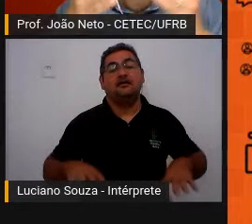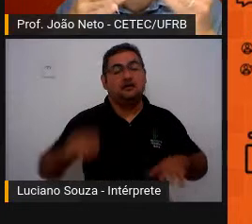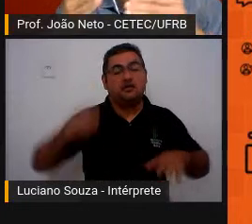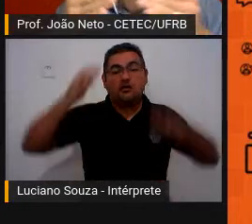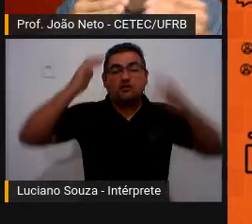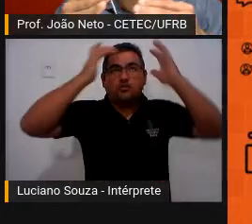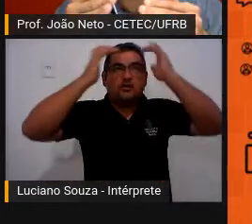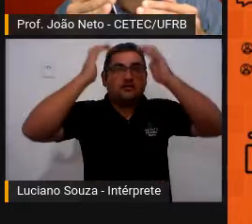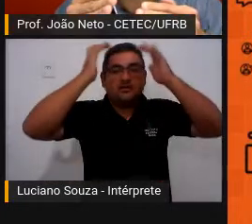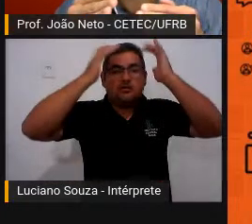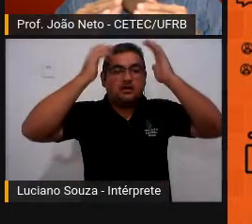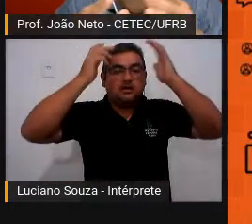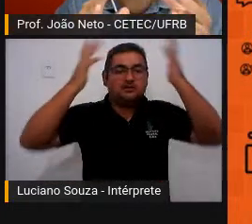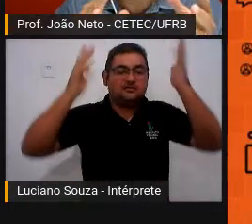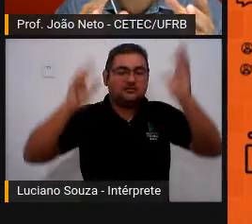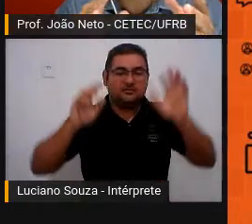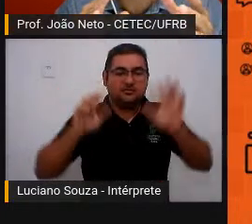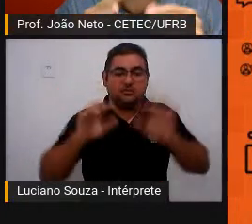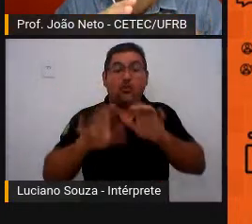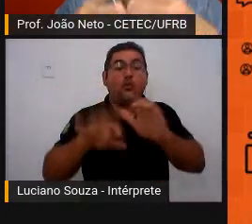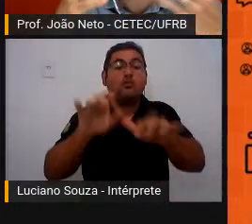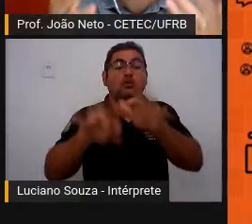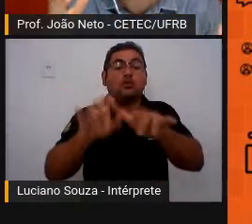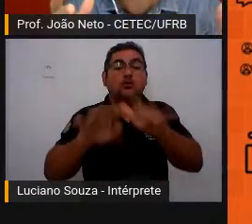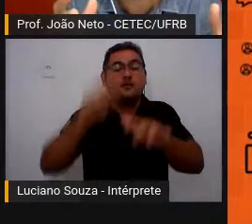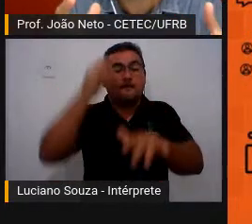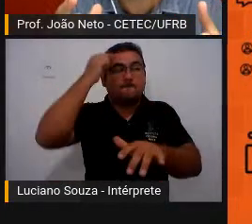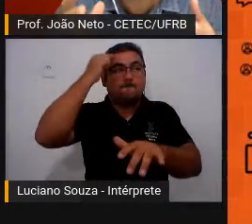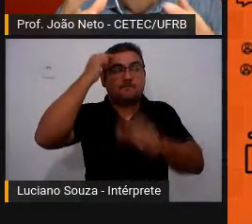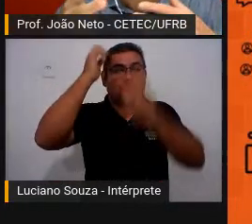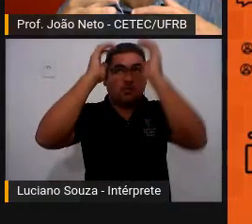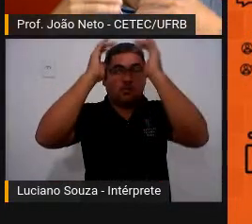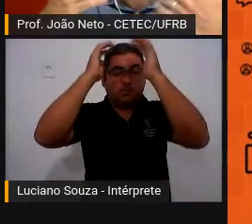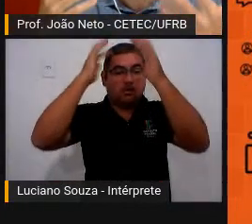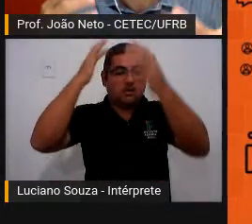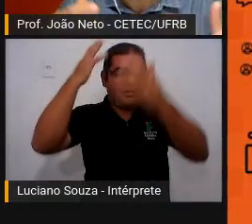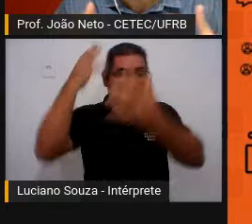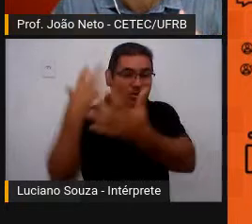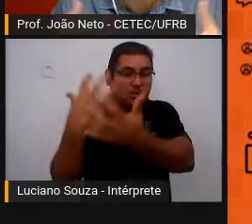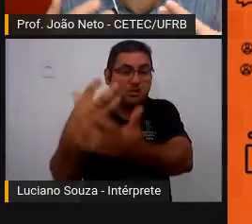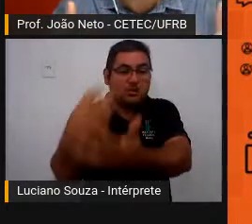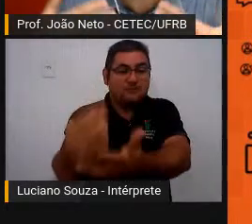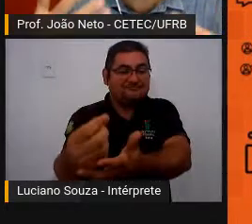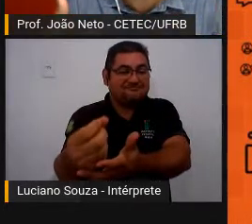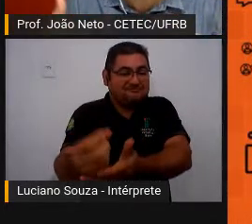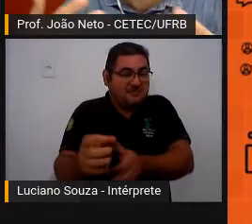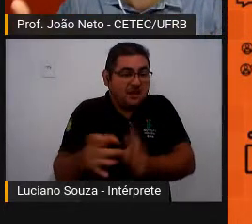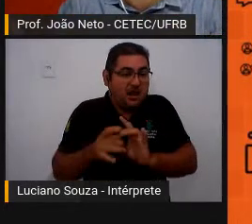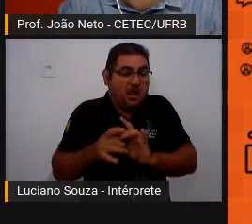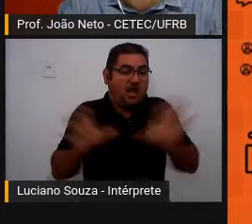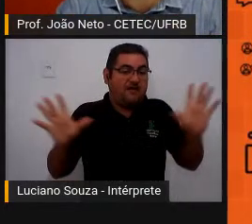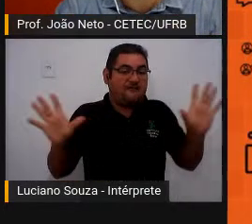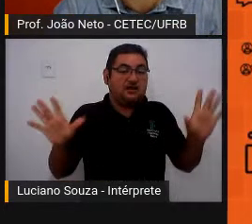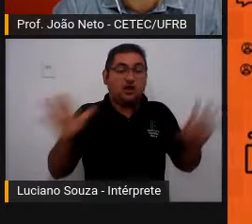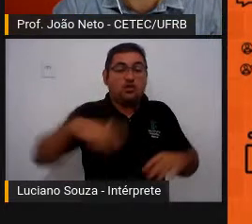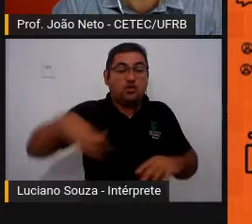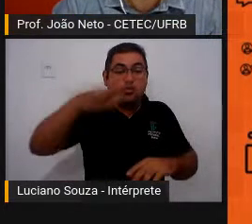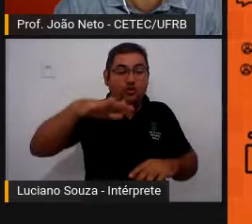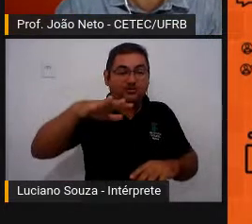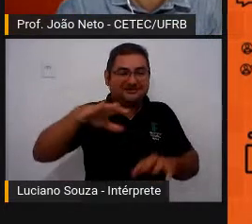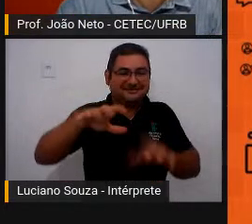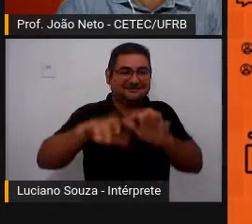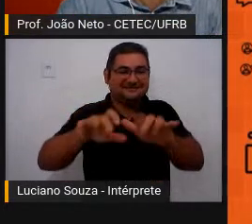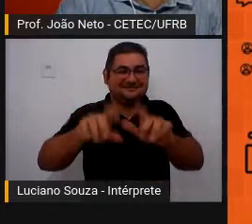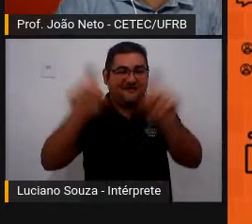pelo menos para interagir com dispositivos nem todos os pensamentos mas temos esses pensamentos a compreendidos pelas